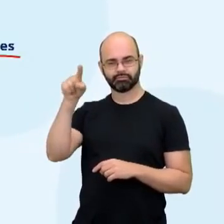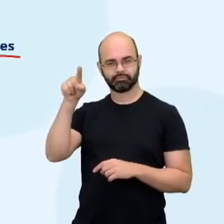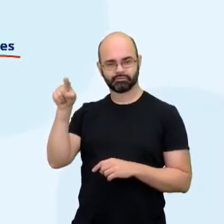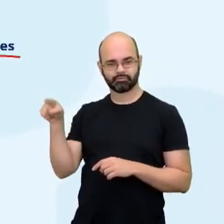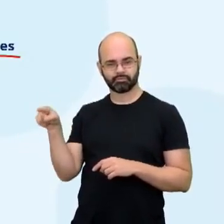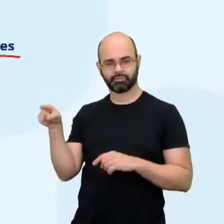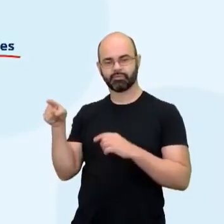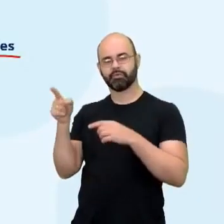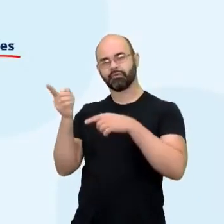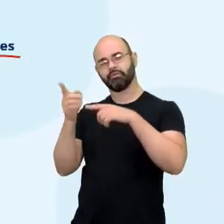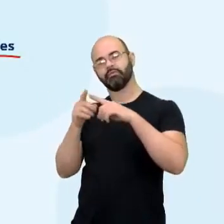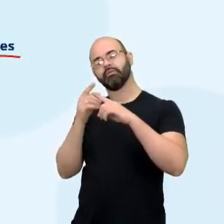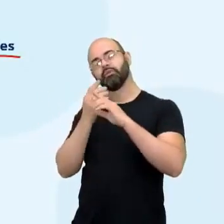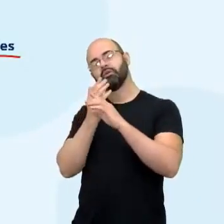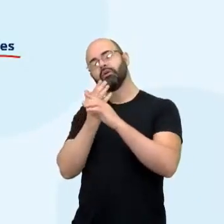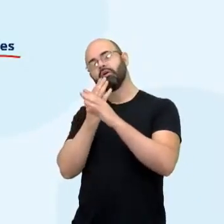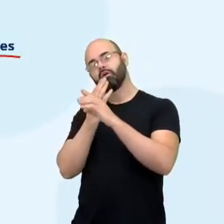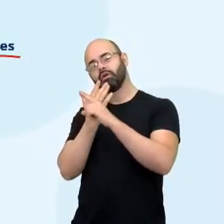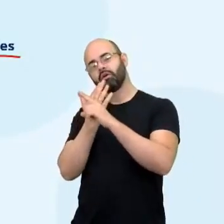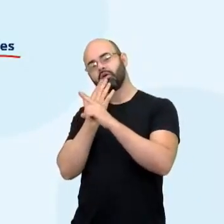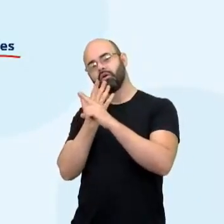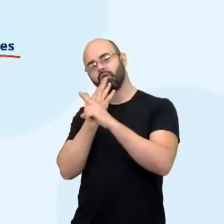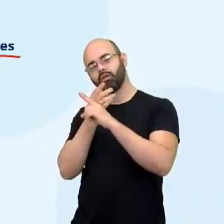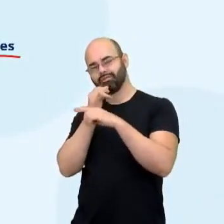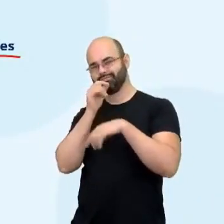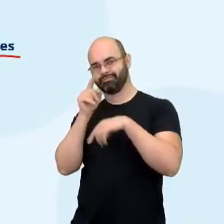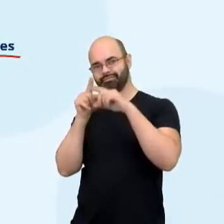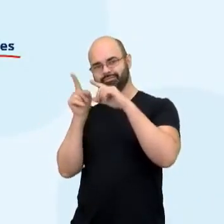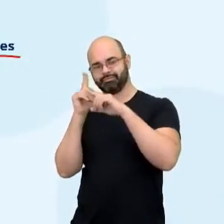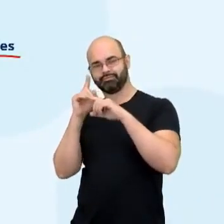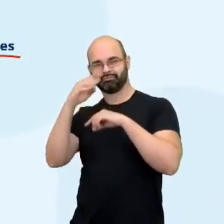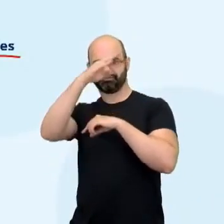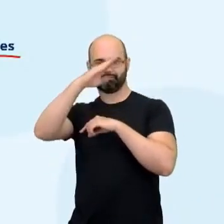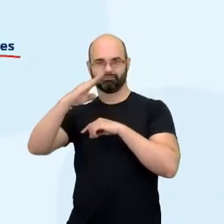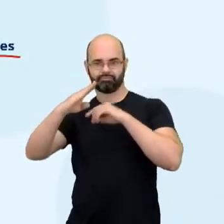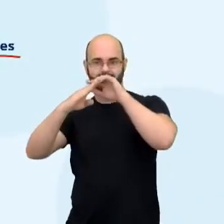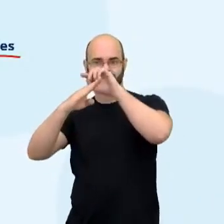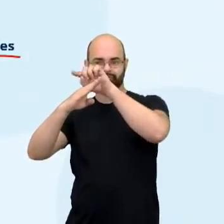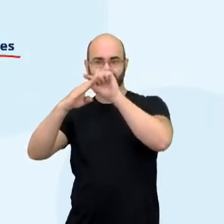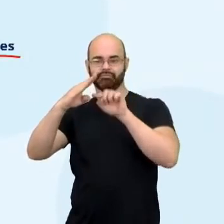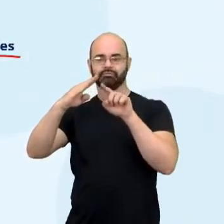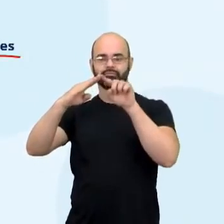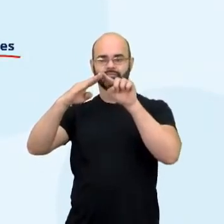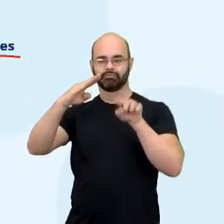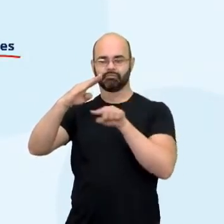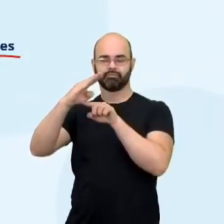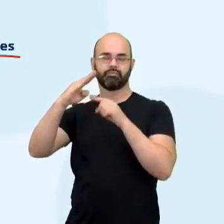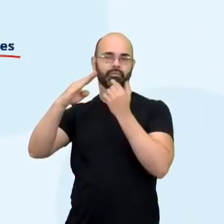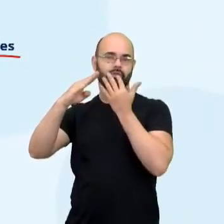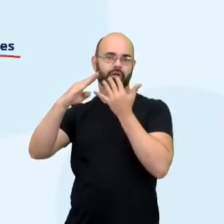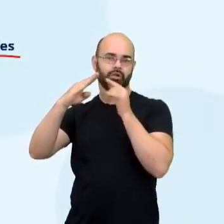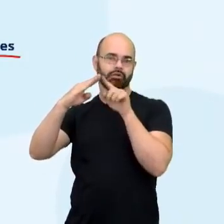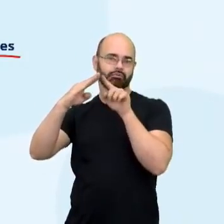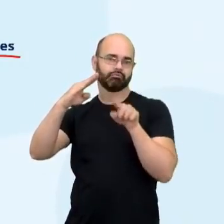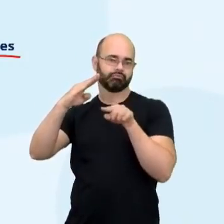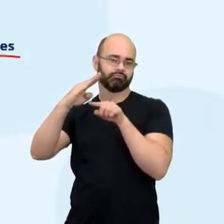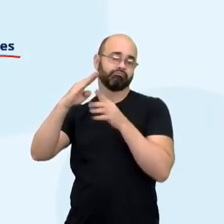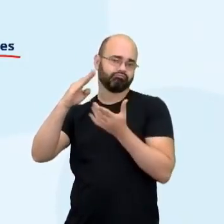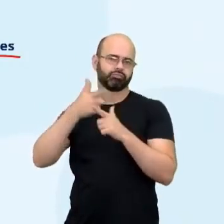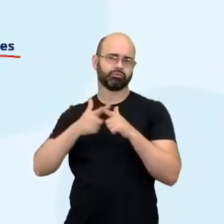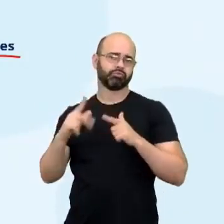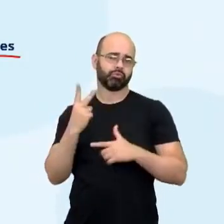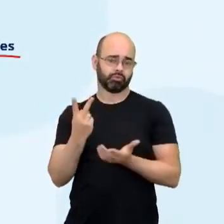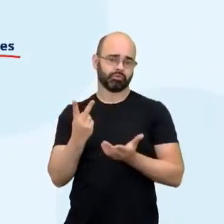E a parte colorida vai ocupar o quê? Vai ocupar metade dela. Por isso que a gente dividiu por 2. Então, descobrimos que